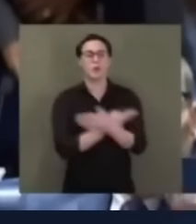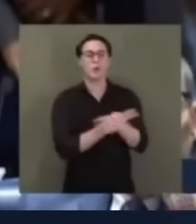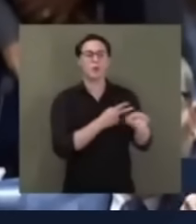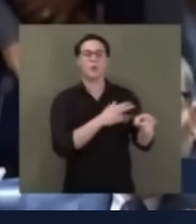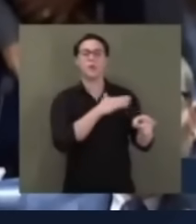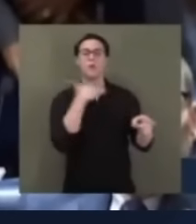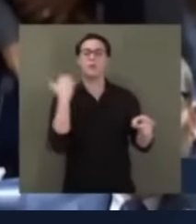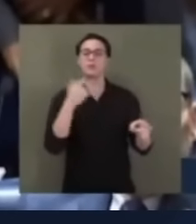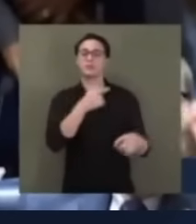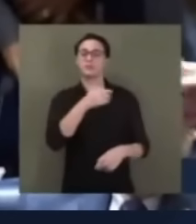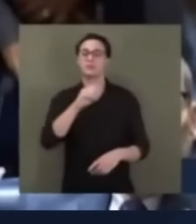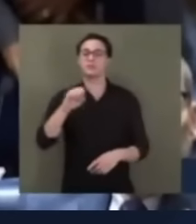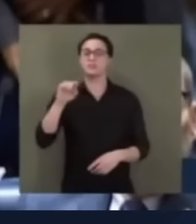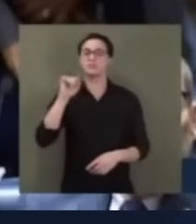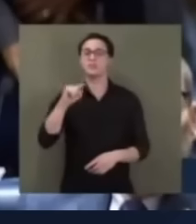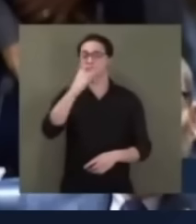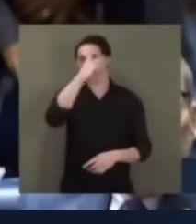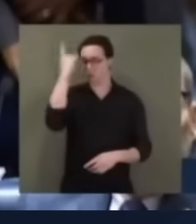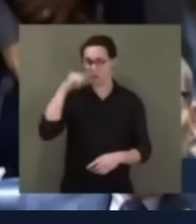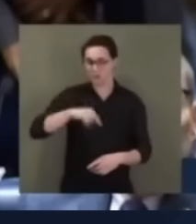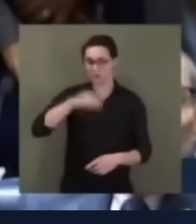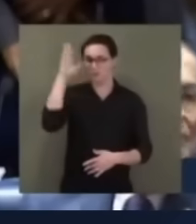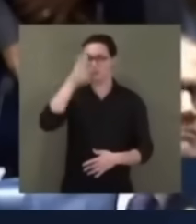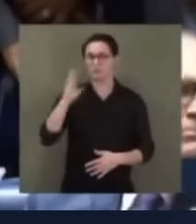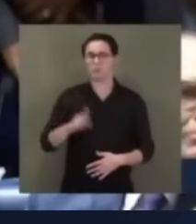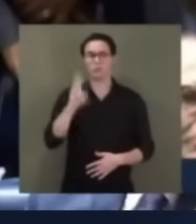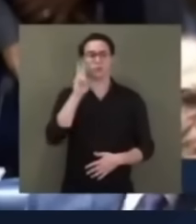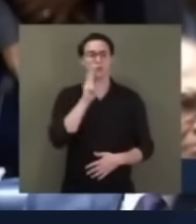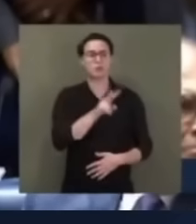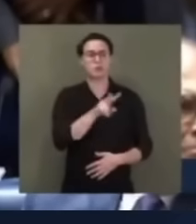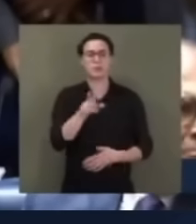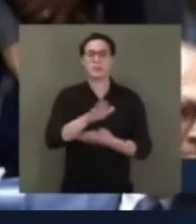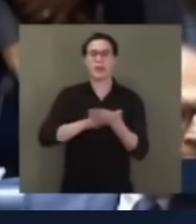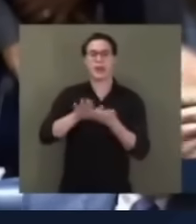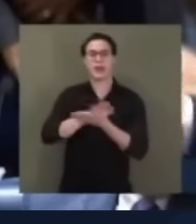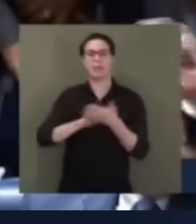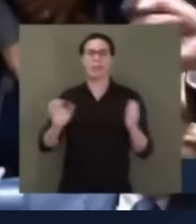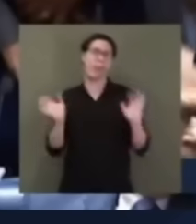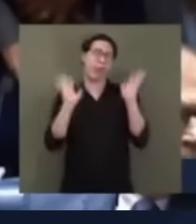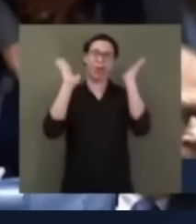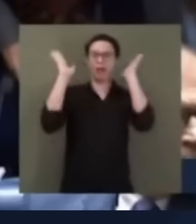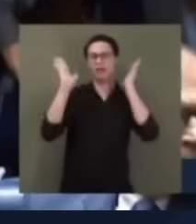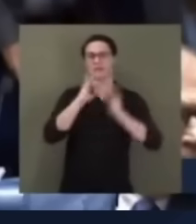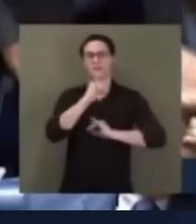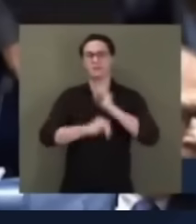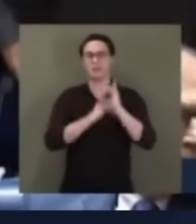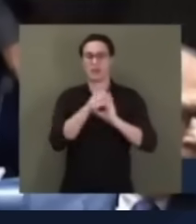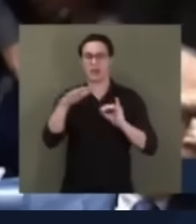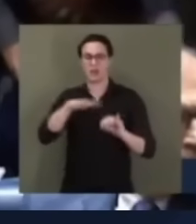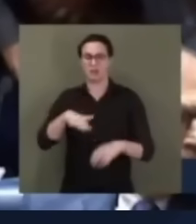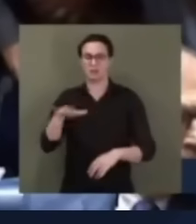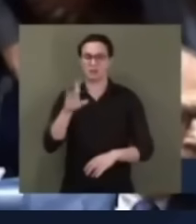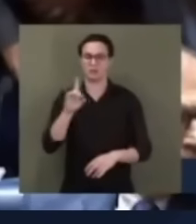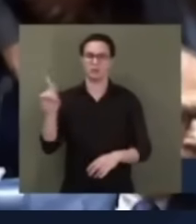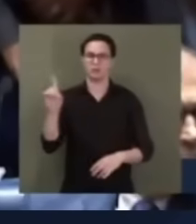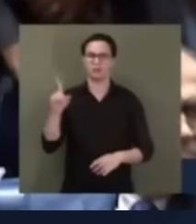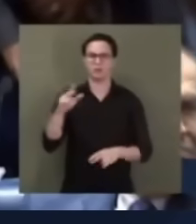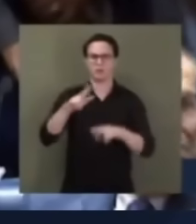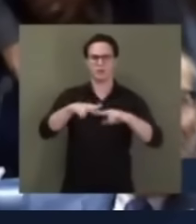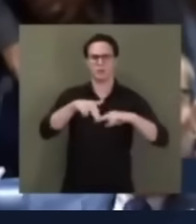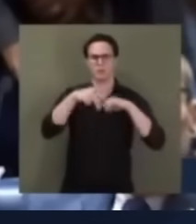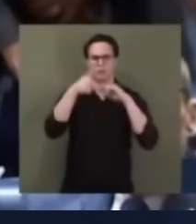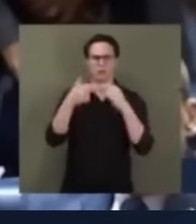pessoas no Brasil e eu não vi nemum histerismo da internet por parte da direita por parte de